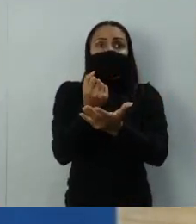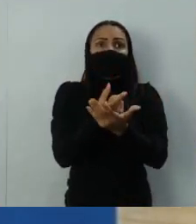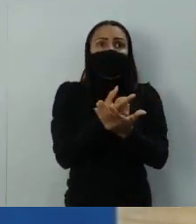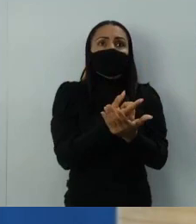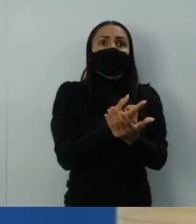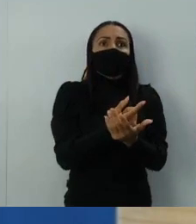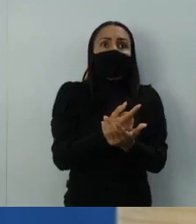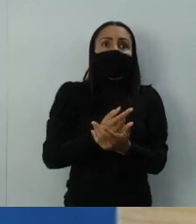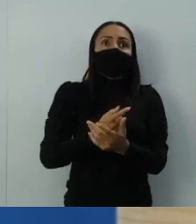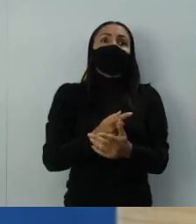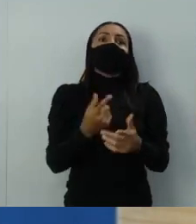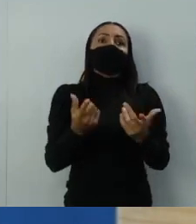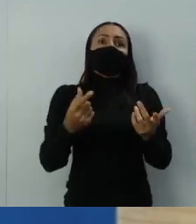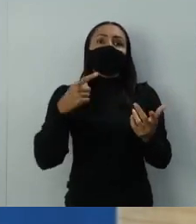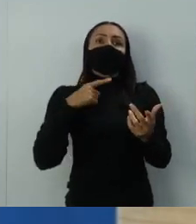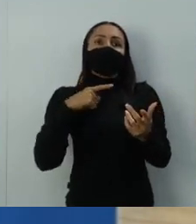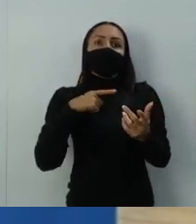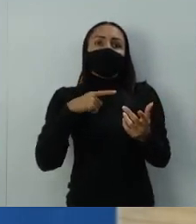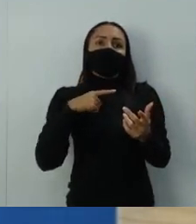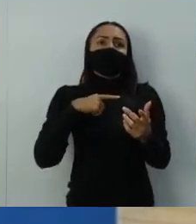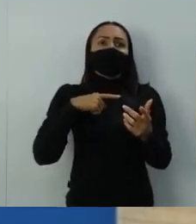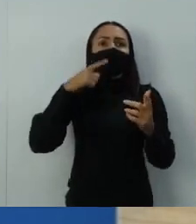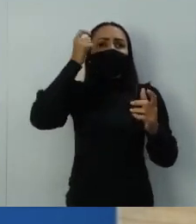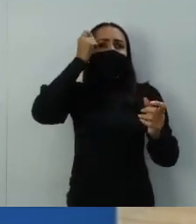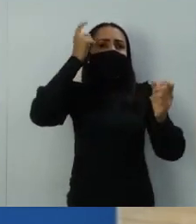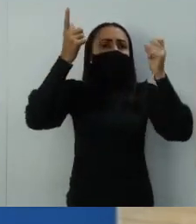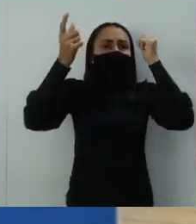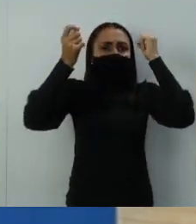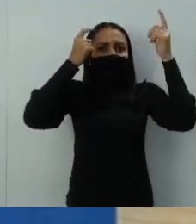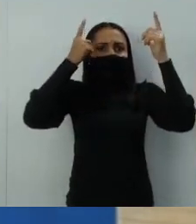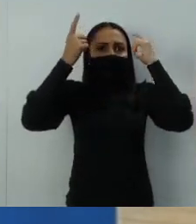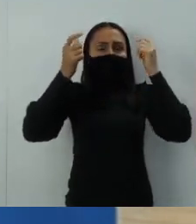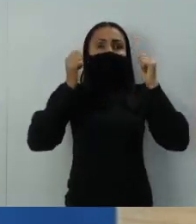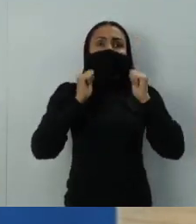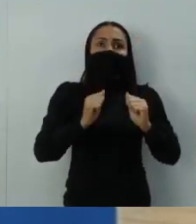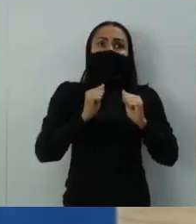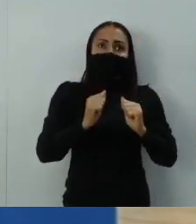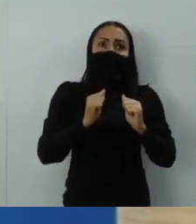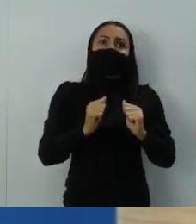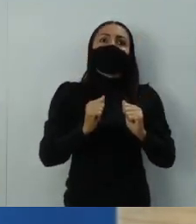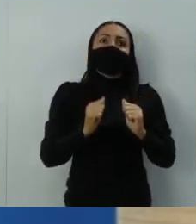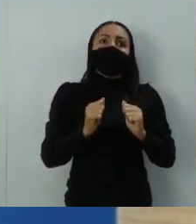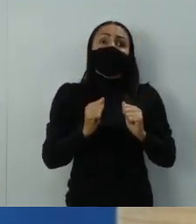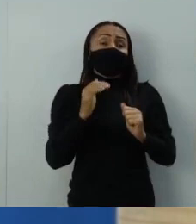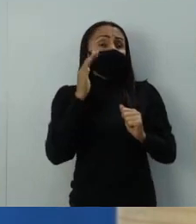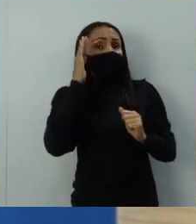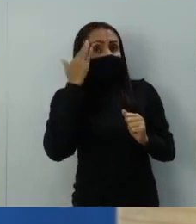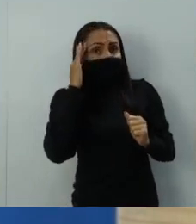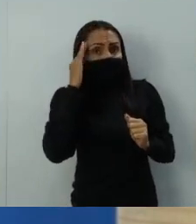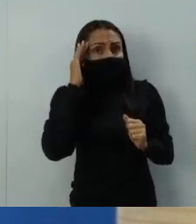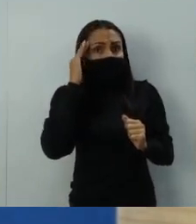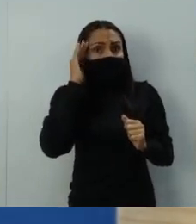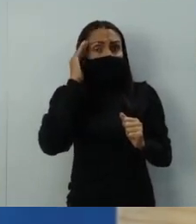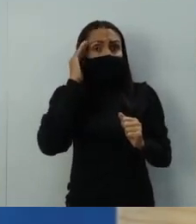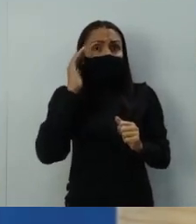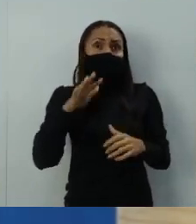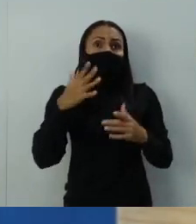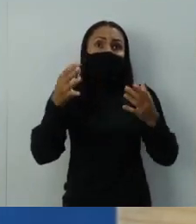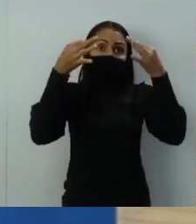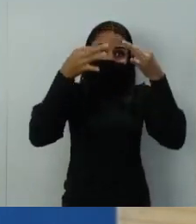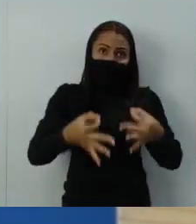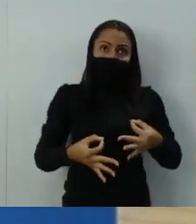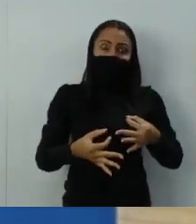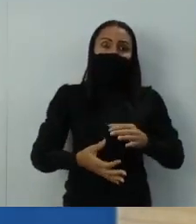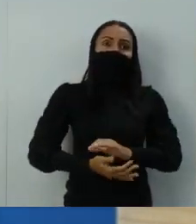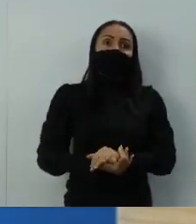uma ideologia que pode ser questionada como sendo uma ideologia certa. Então, qual é o fator